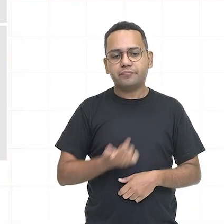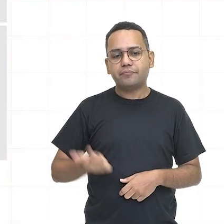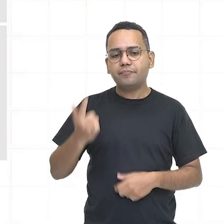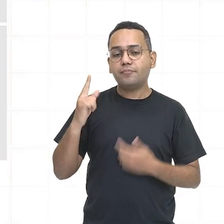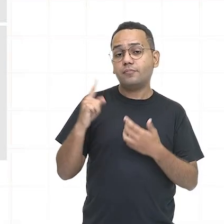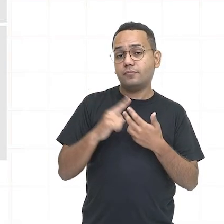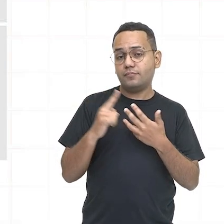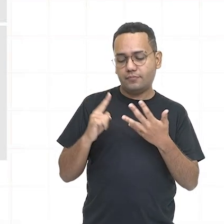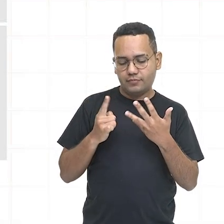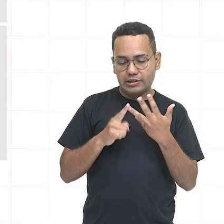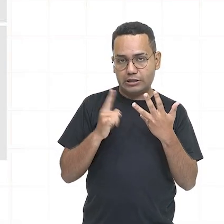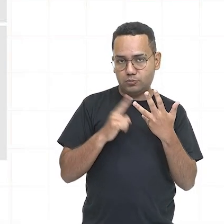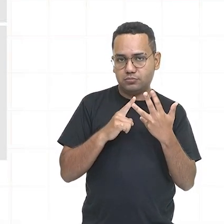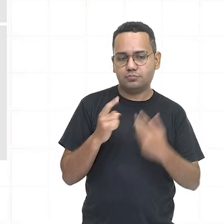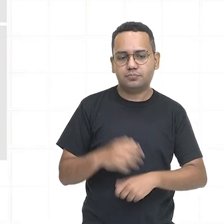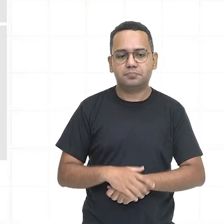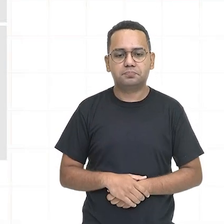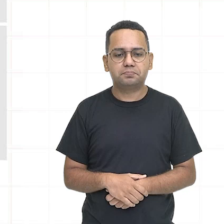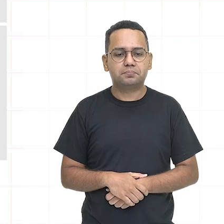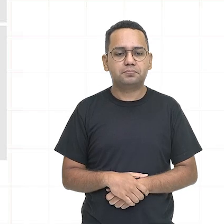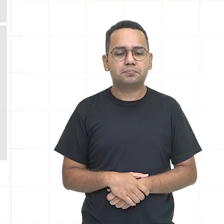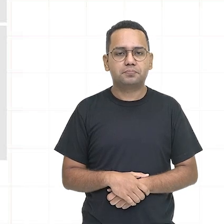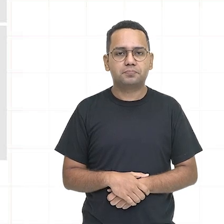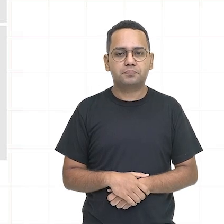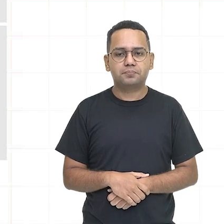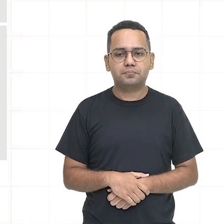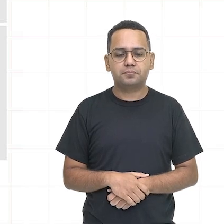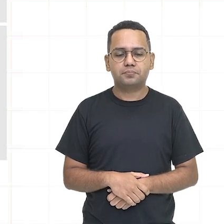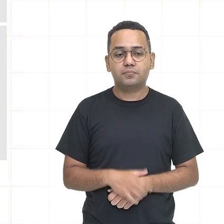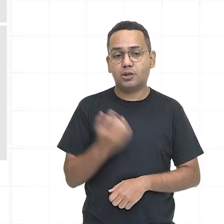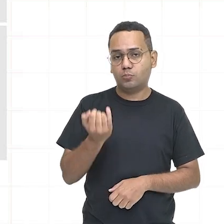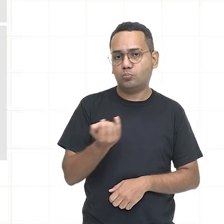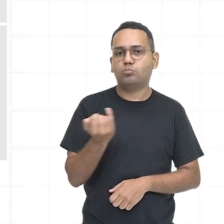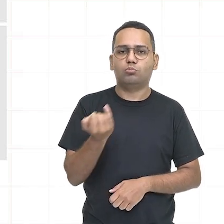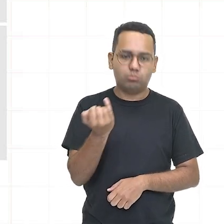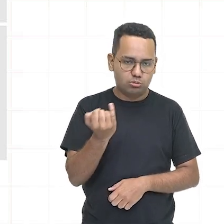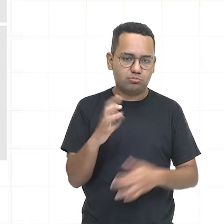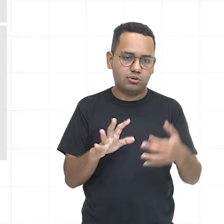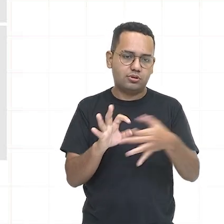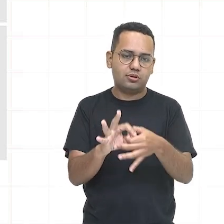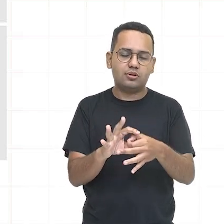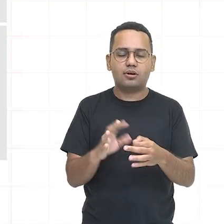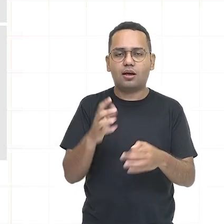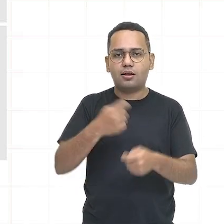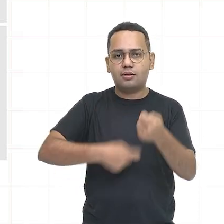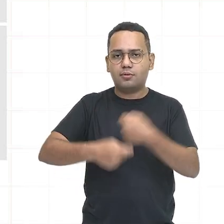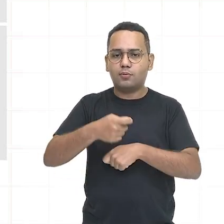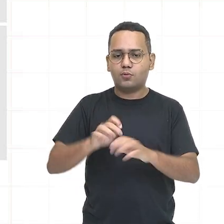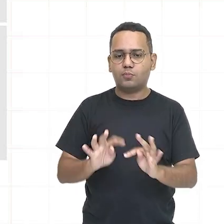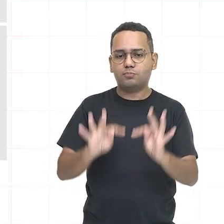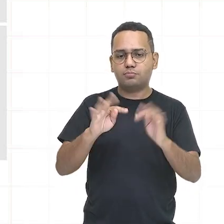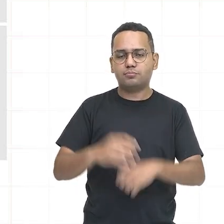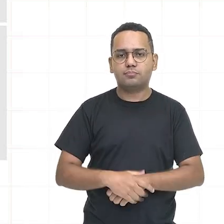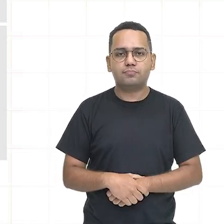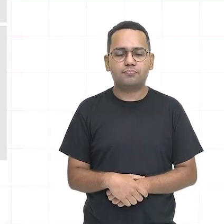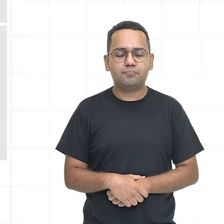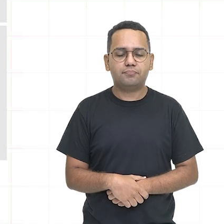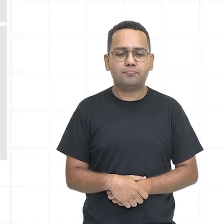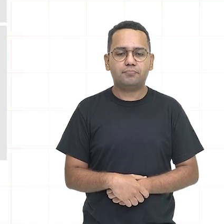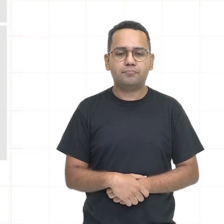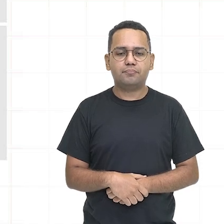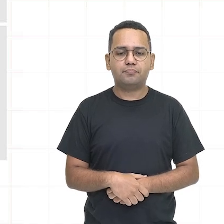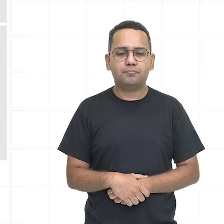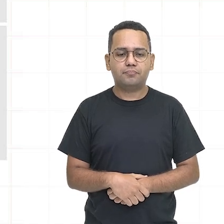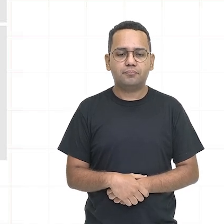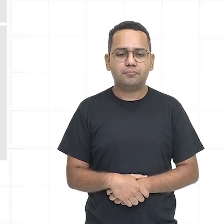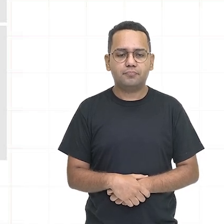nós iremos verificar um outro aspecto aí importante para essa importância tecnológica no desenvolvimento econômico